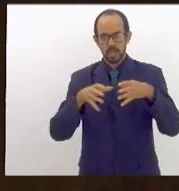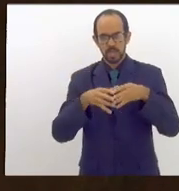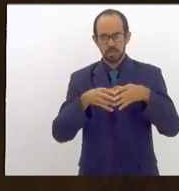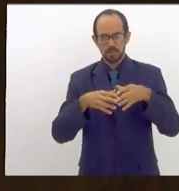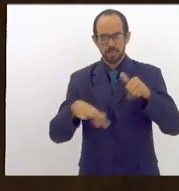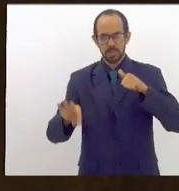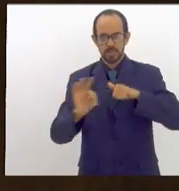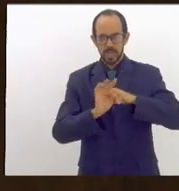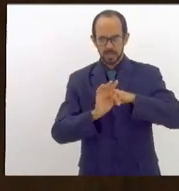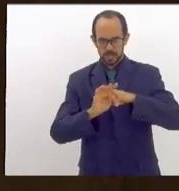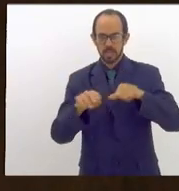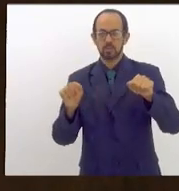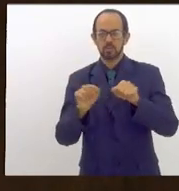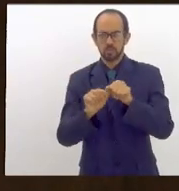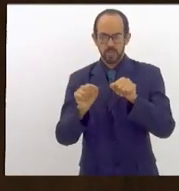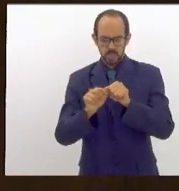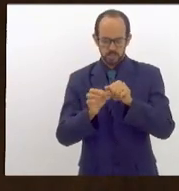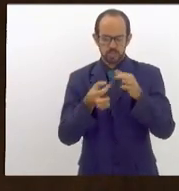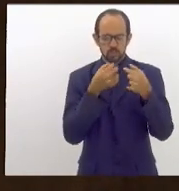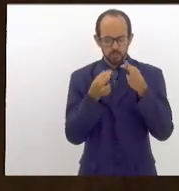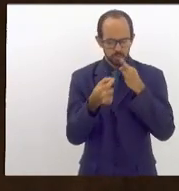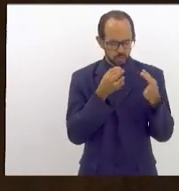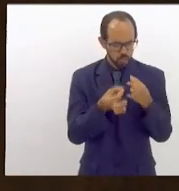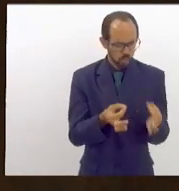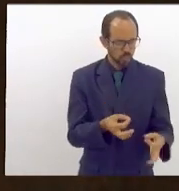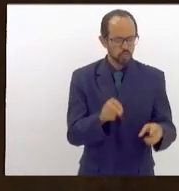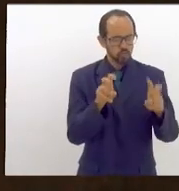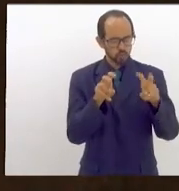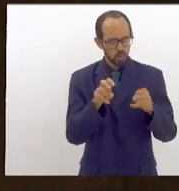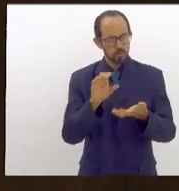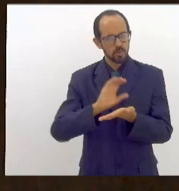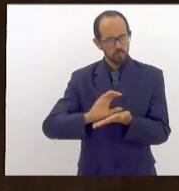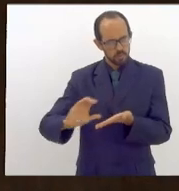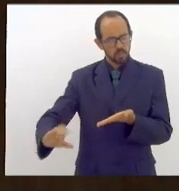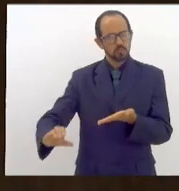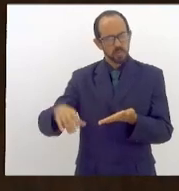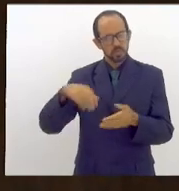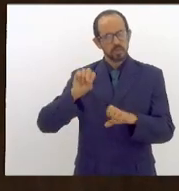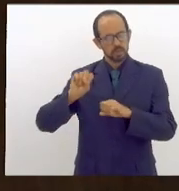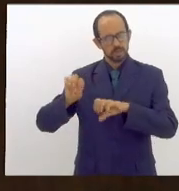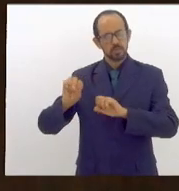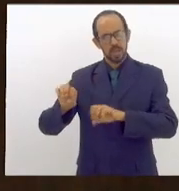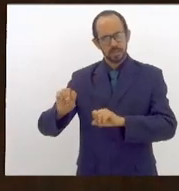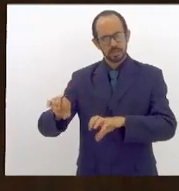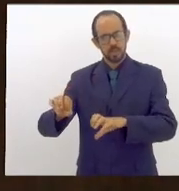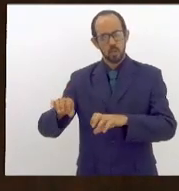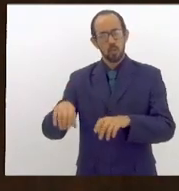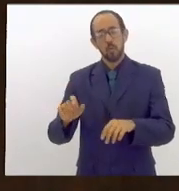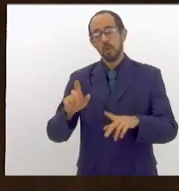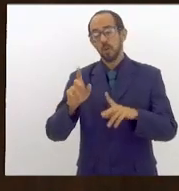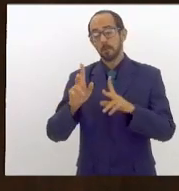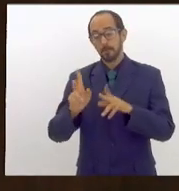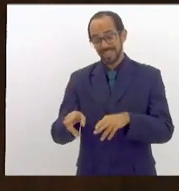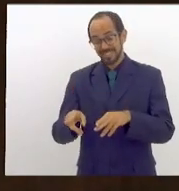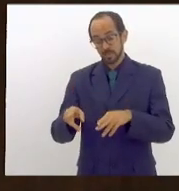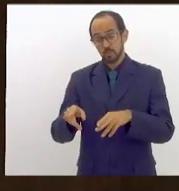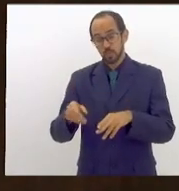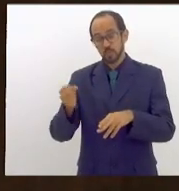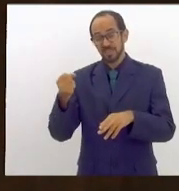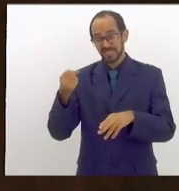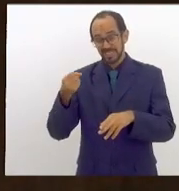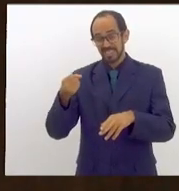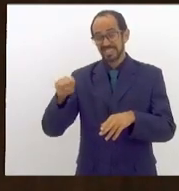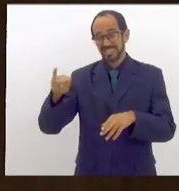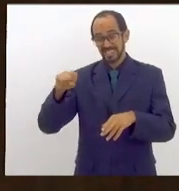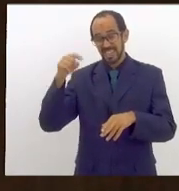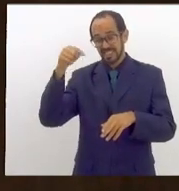fez as observações relativas ao investimento na área da Educação ainda que esse voto